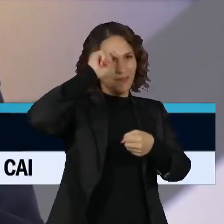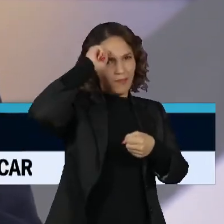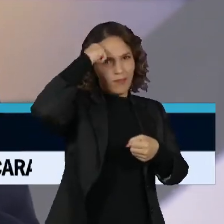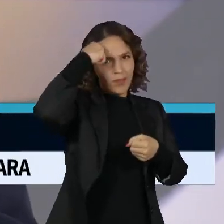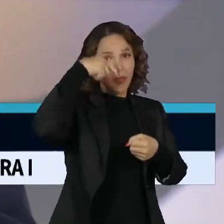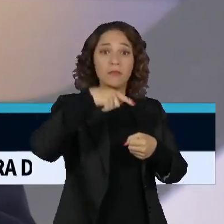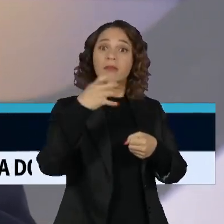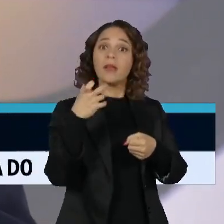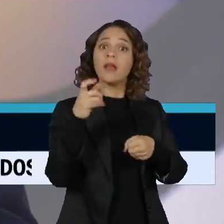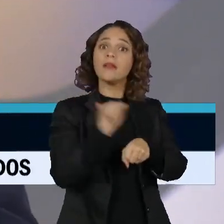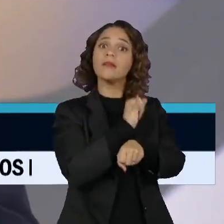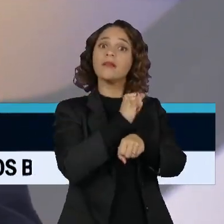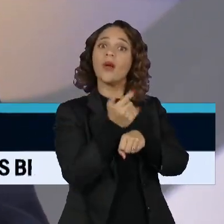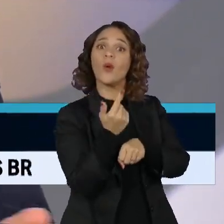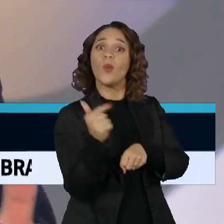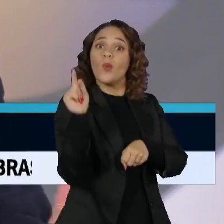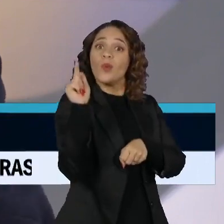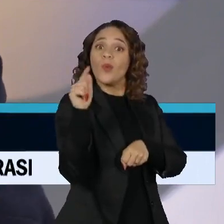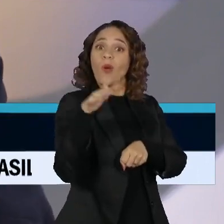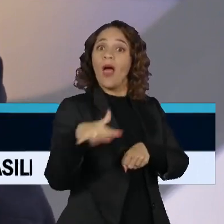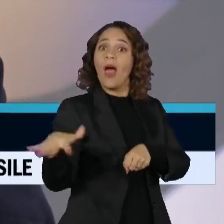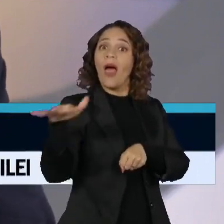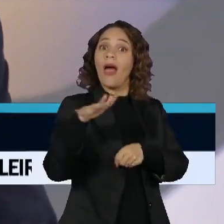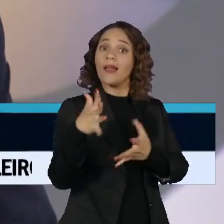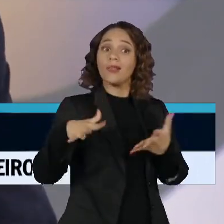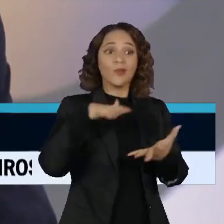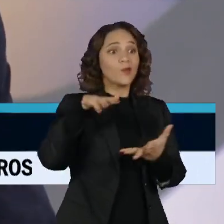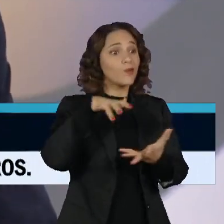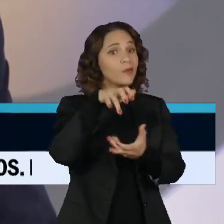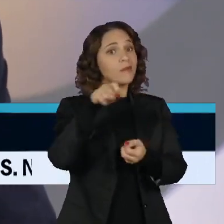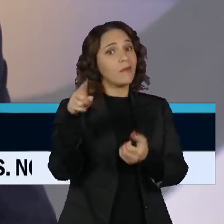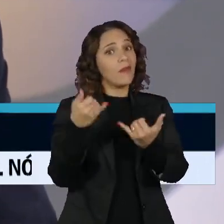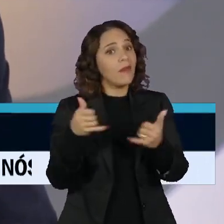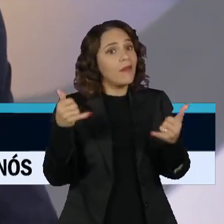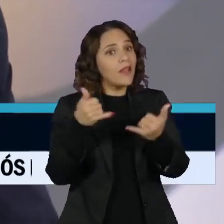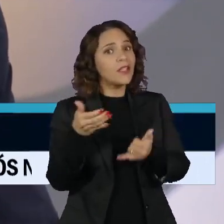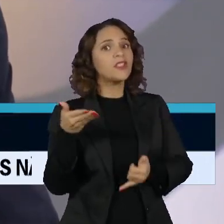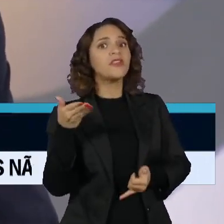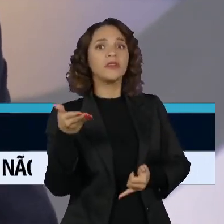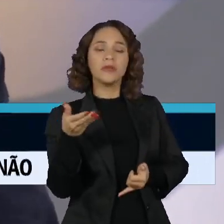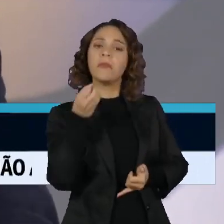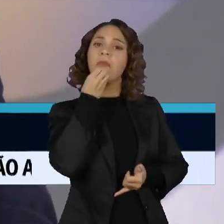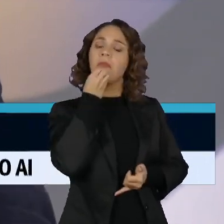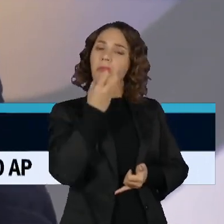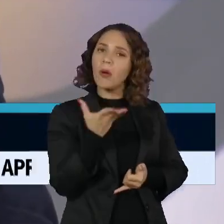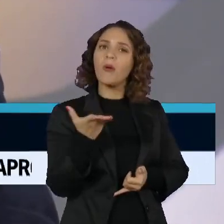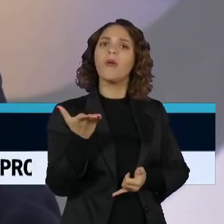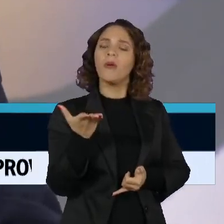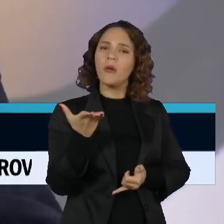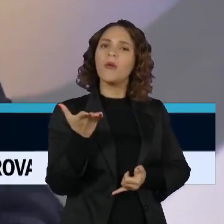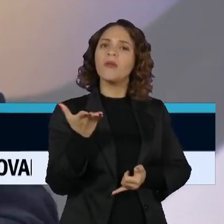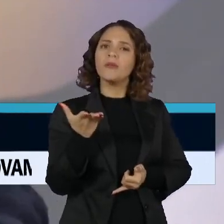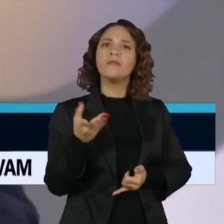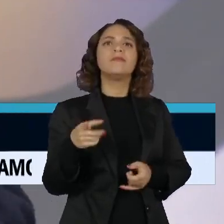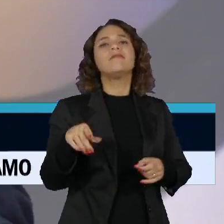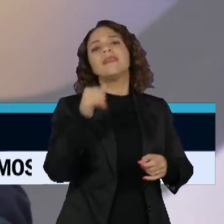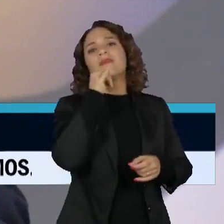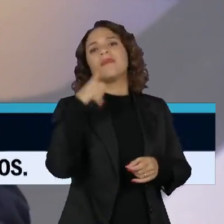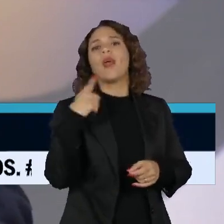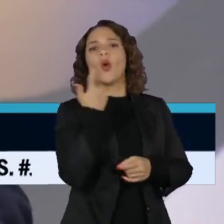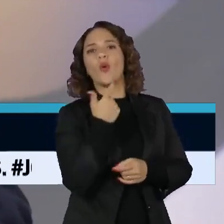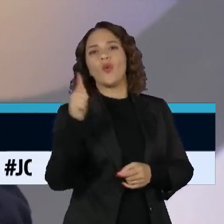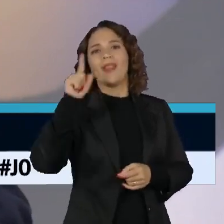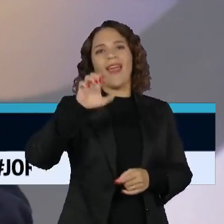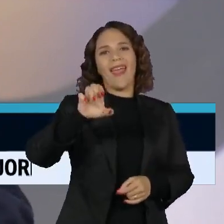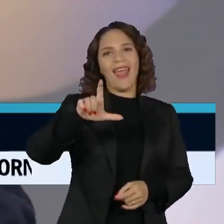aí criando, indo para uma nova versão de matriz energética aí para eólica, né? Temos a Eletrobras, que é